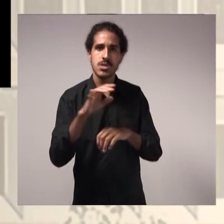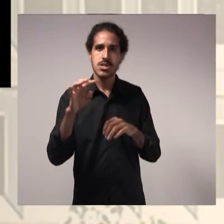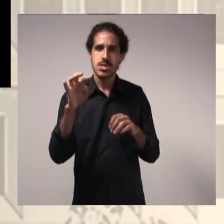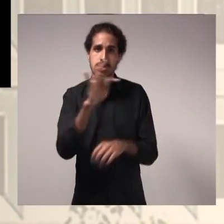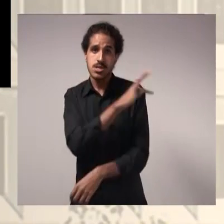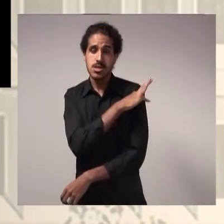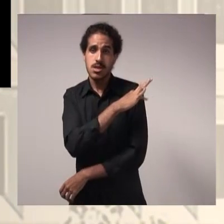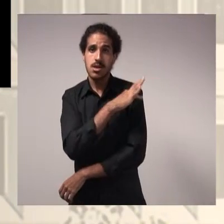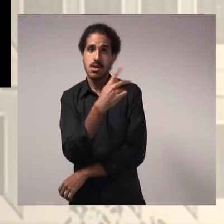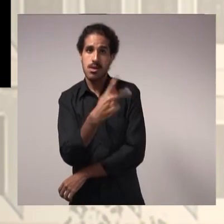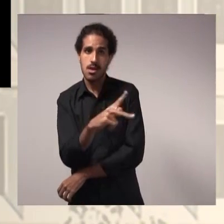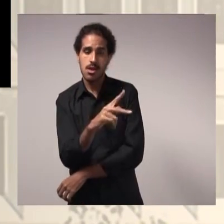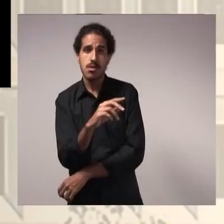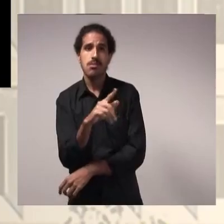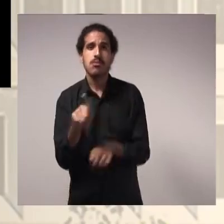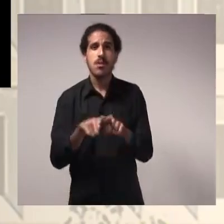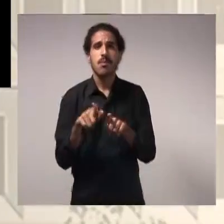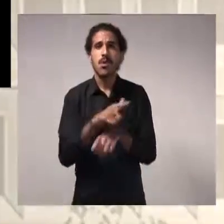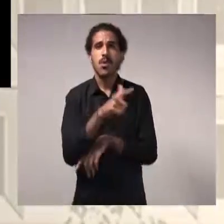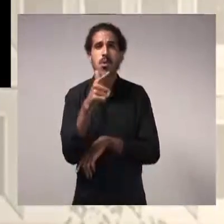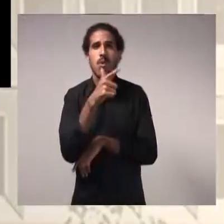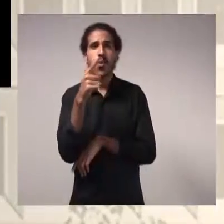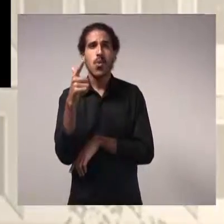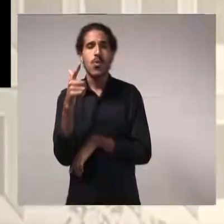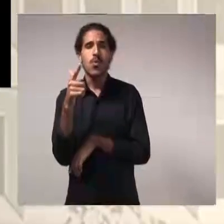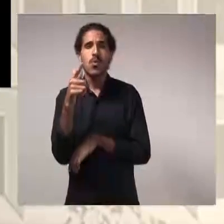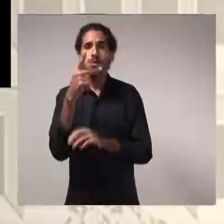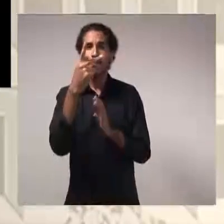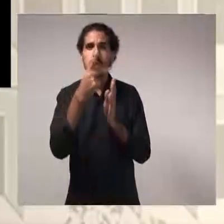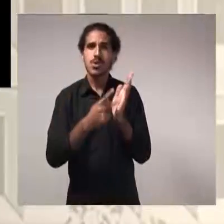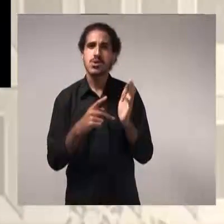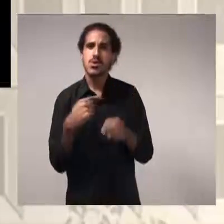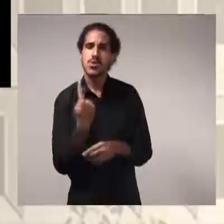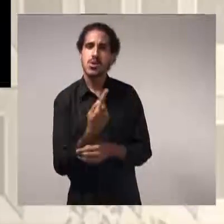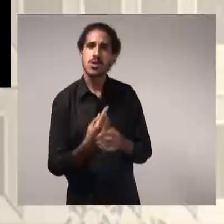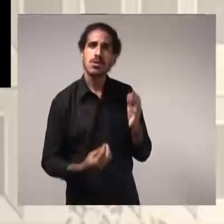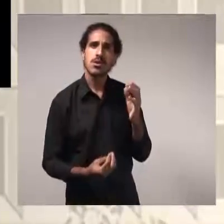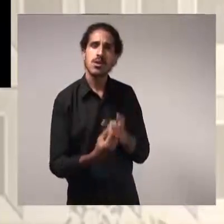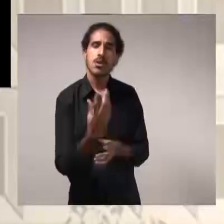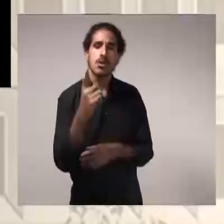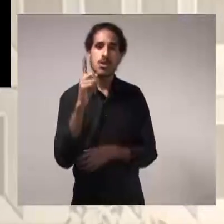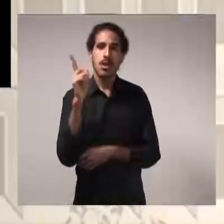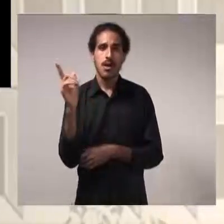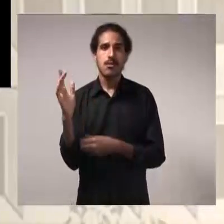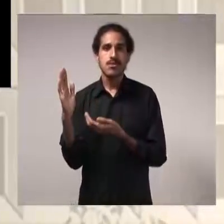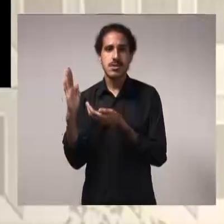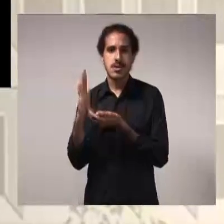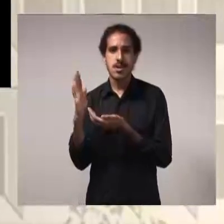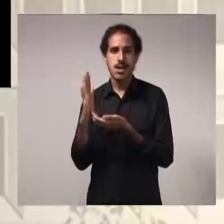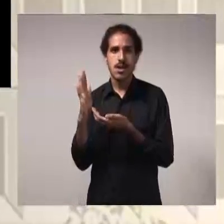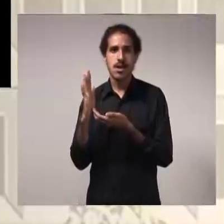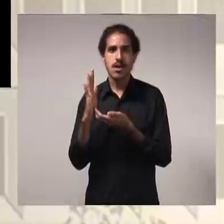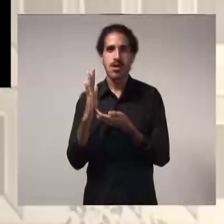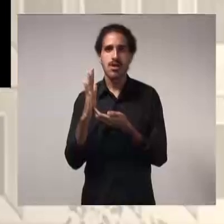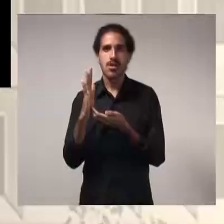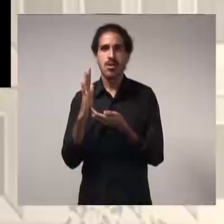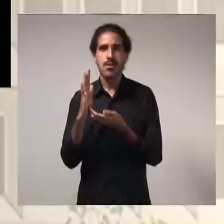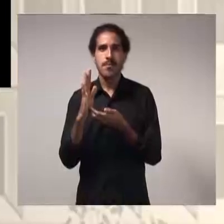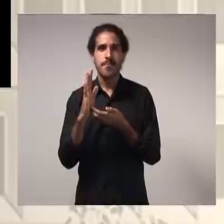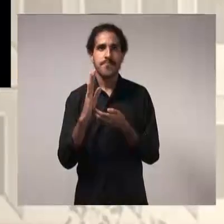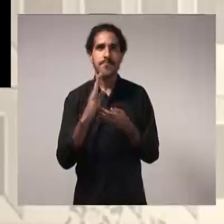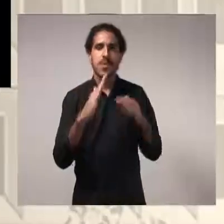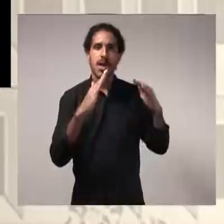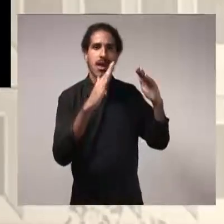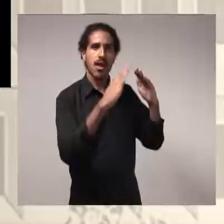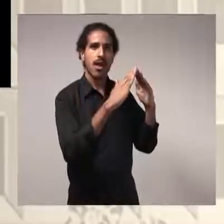e outras num projeto que nós desenvolvemos lá no Senado Federal, que é o Viveiro, que foi